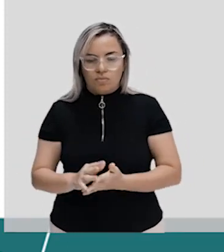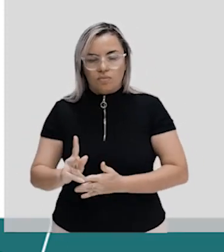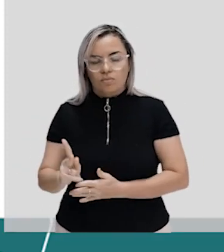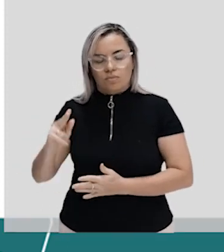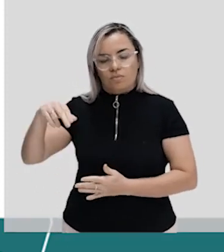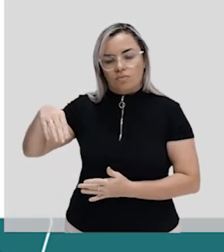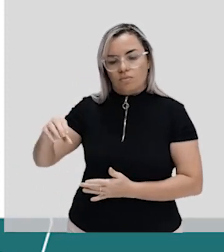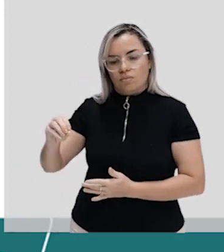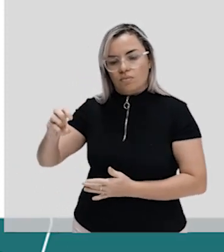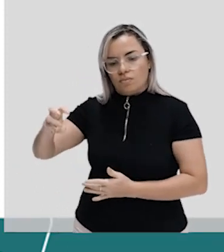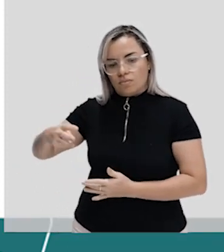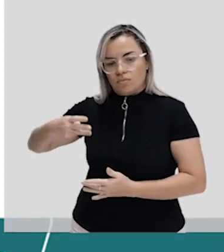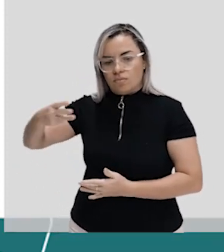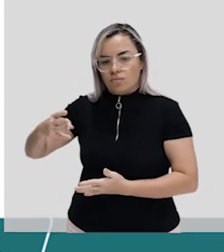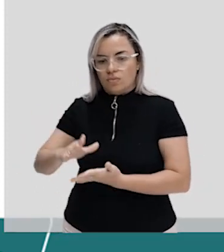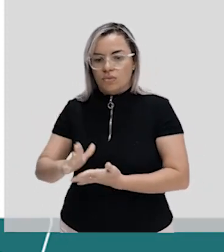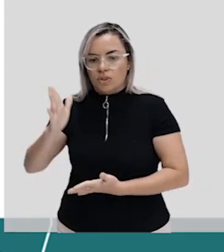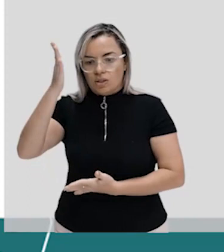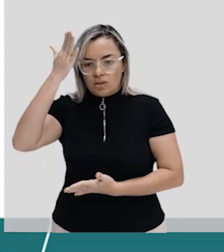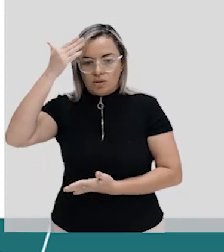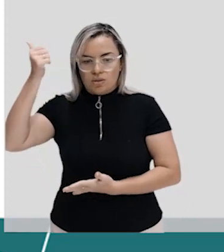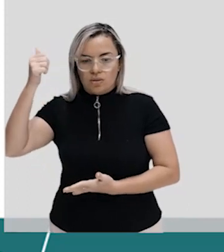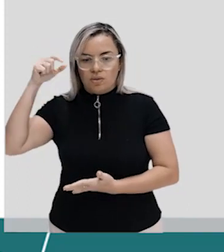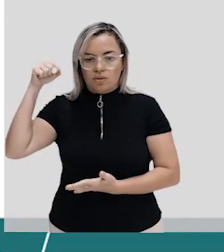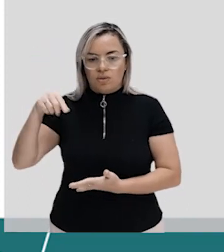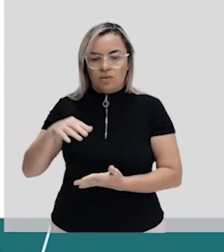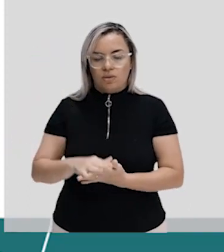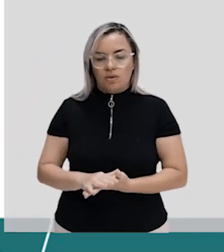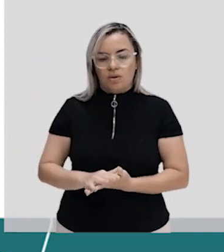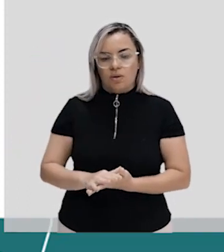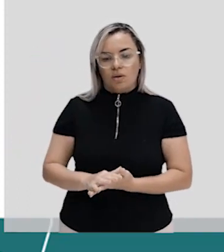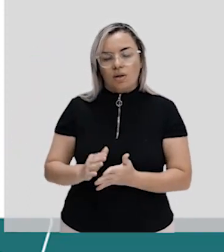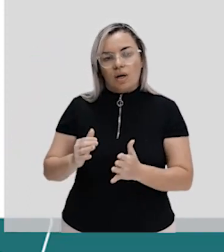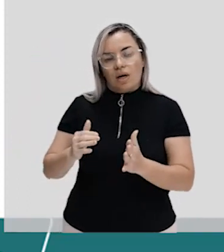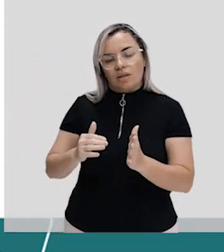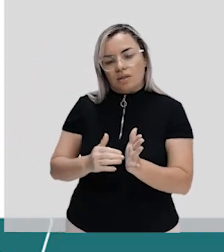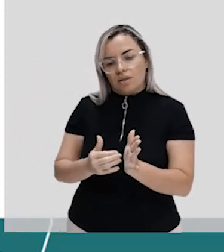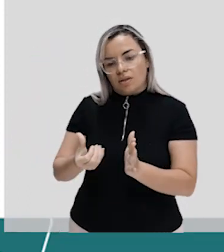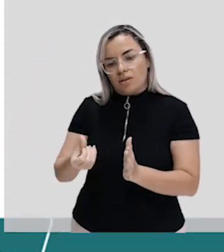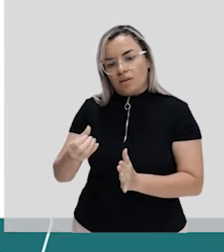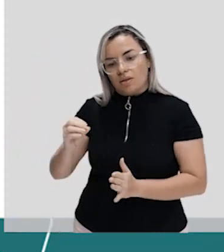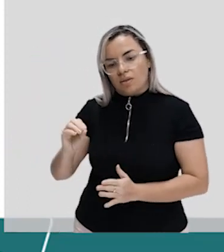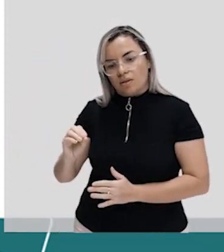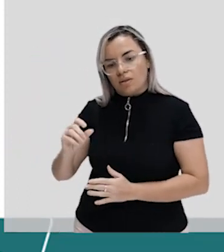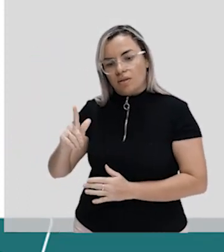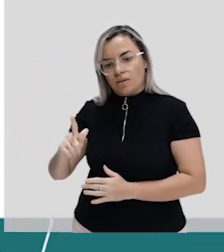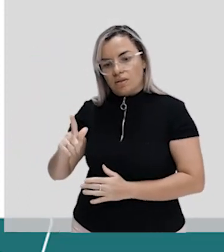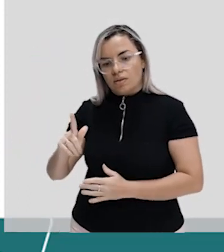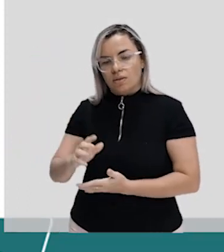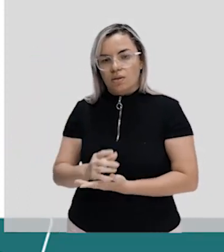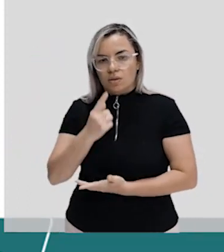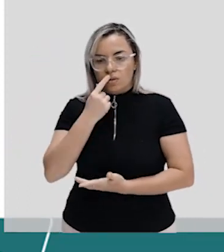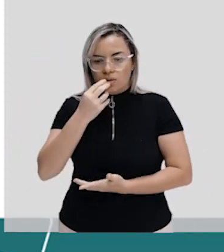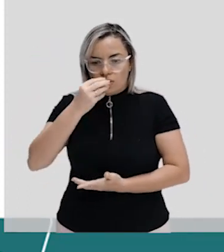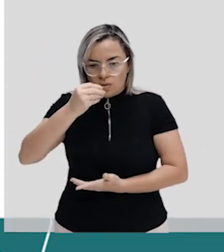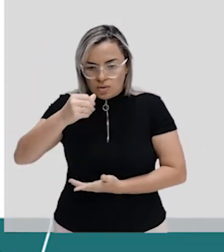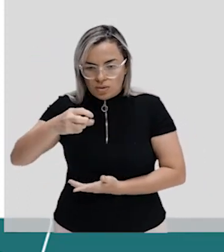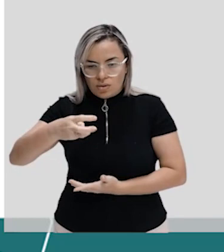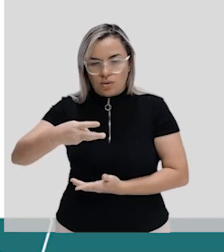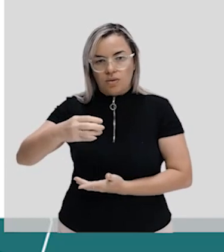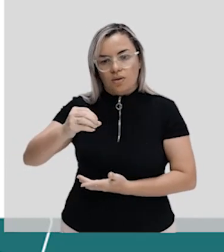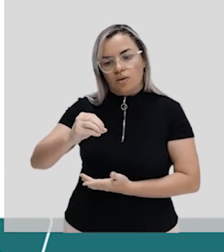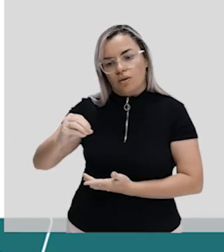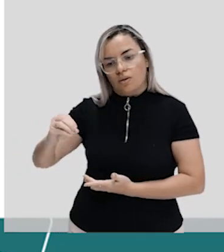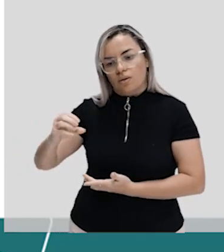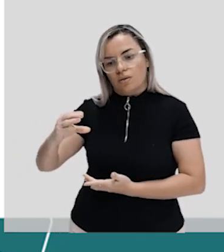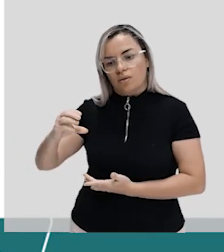potássio, sabendo que ela encerra 60 gramas do sal em 300 centímetros cúbicos de